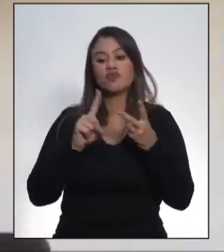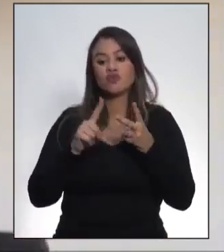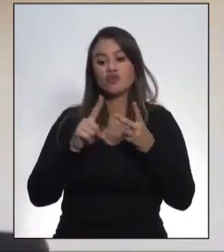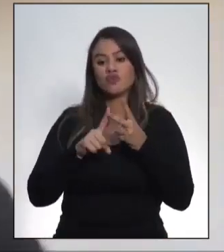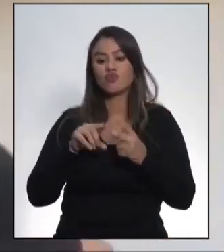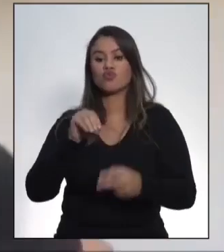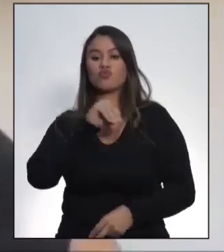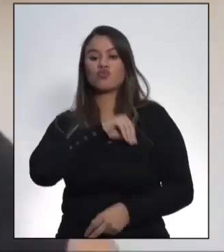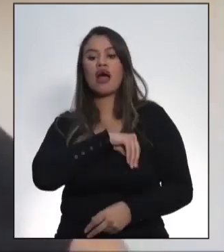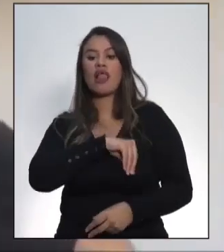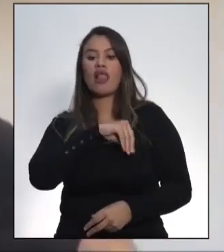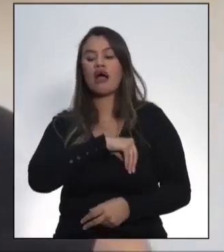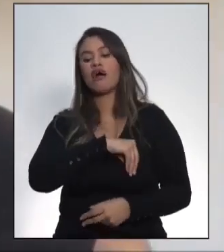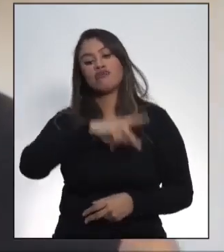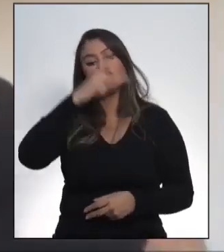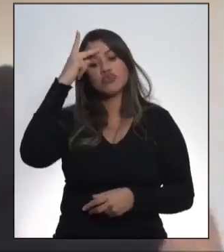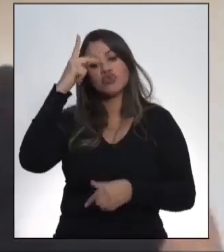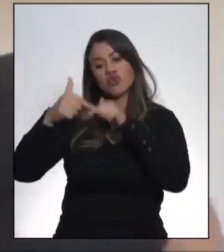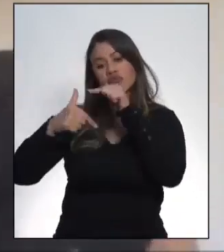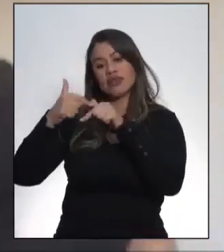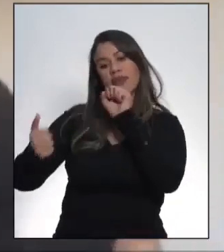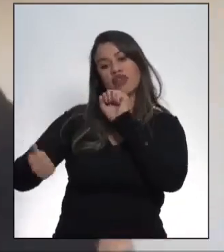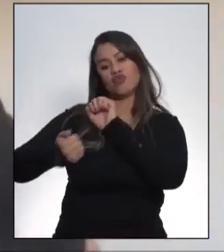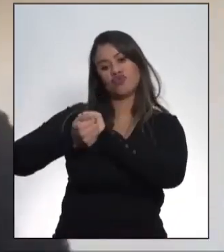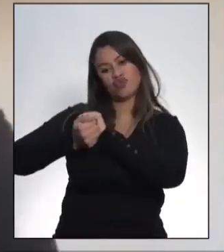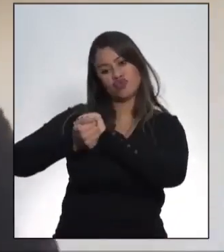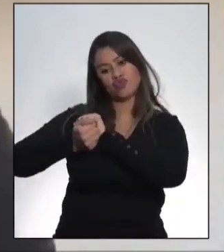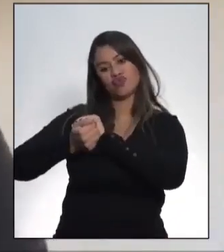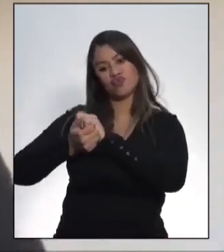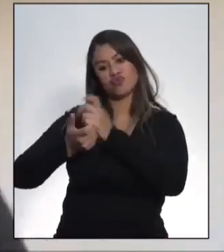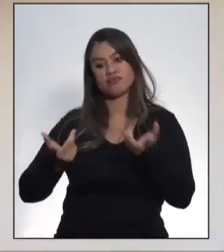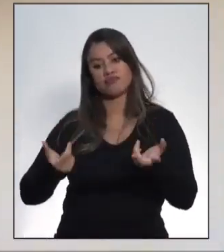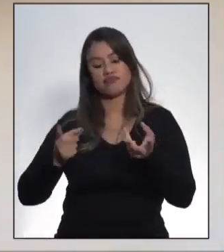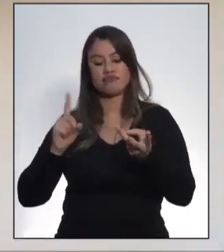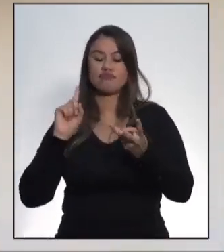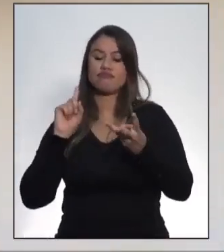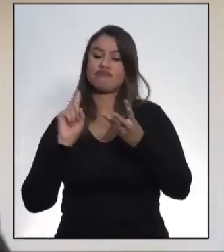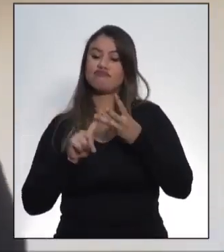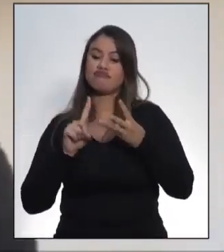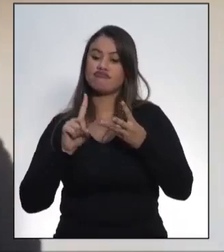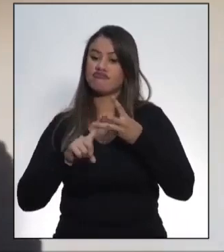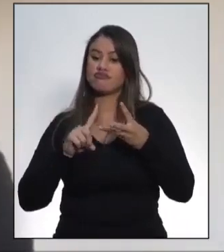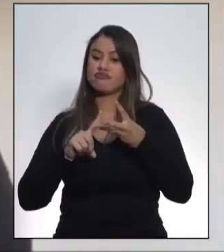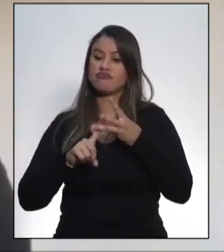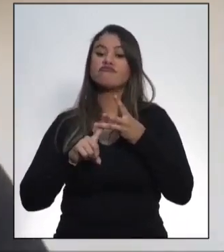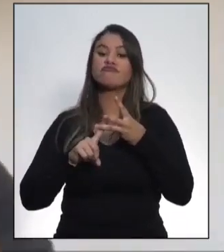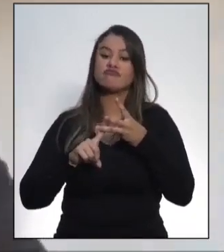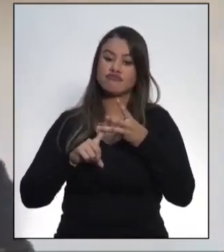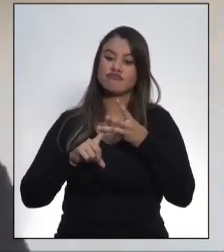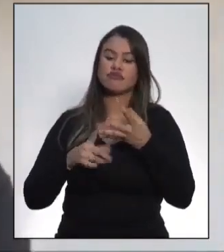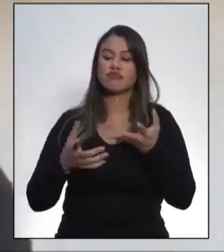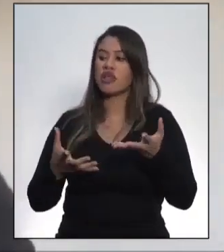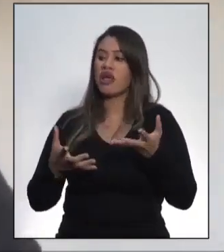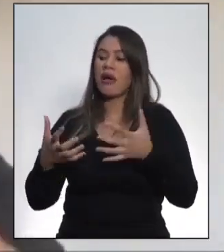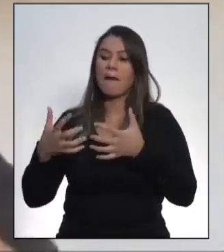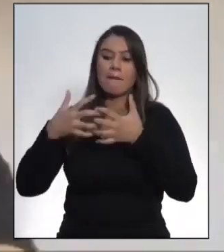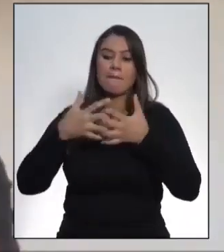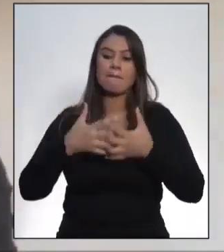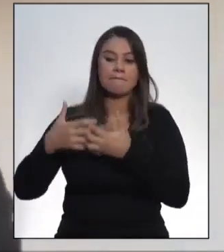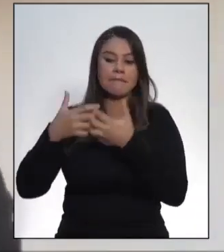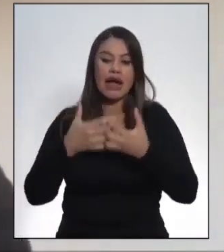os salários das pessoas que estão trabalhando naquele empreendimento. Essa estrutura geralmente contempla maquinário